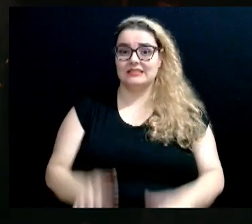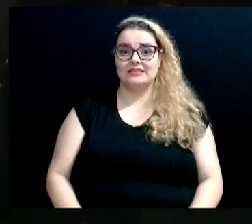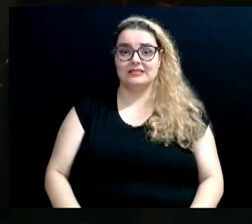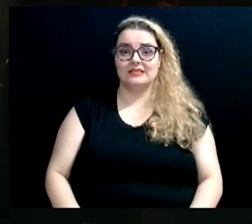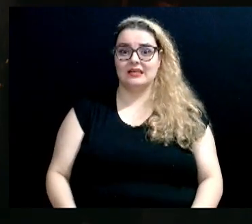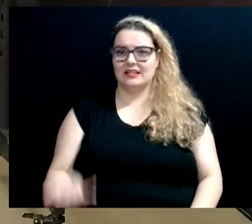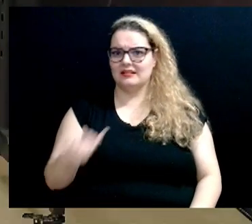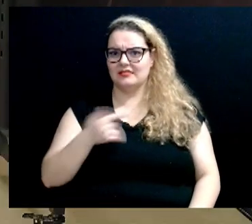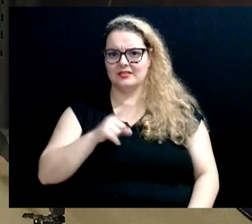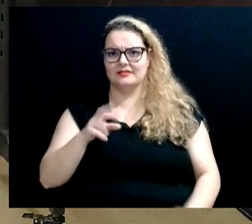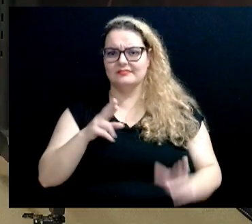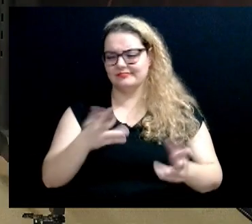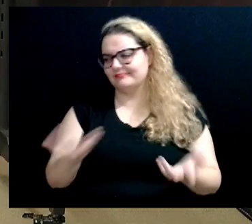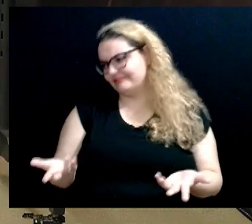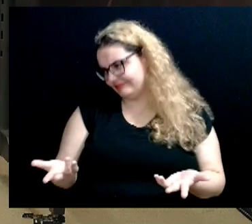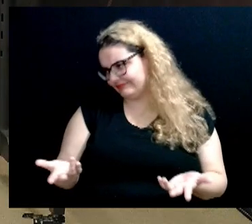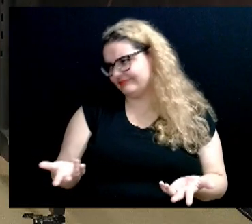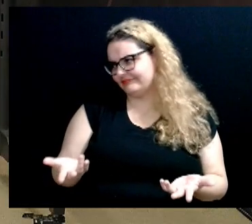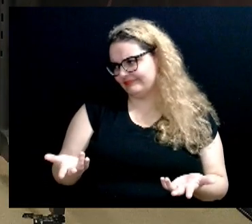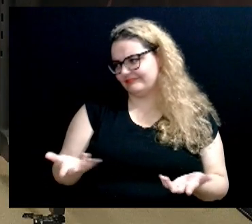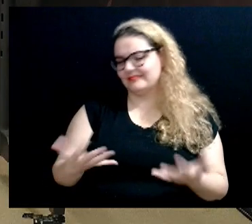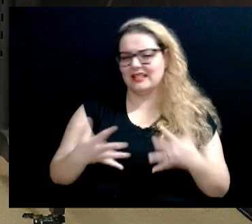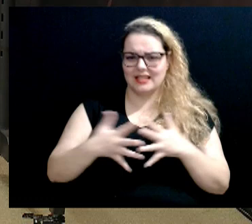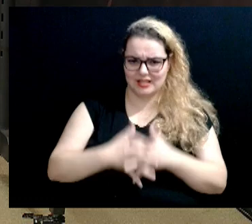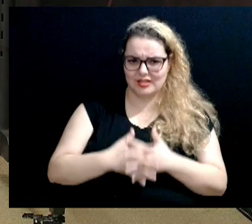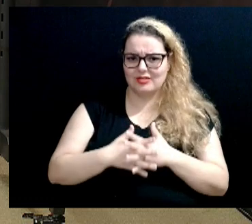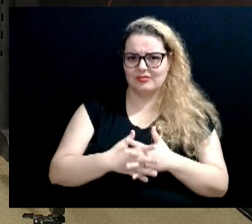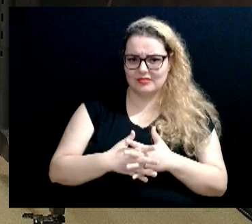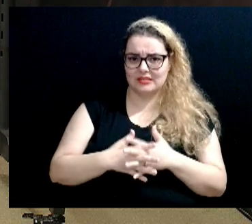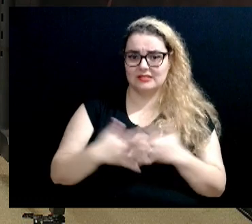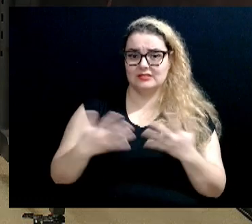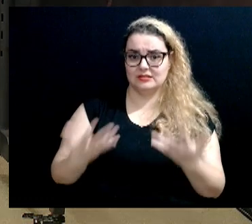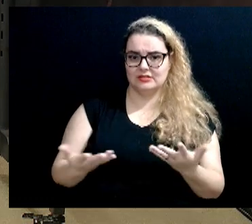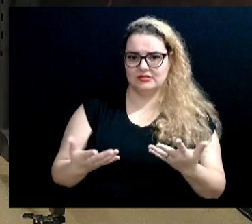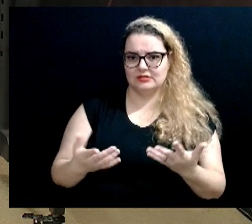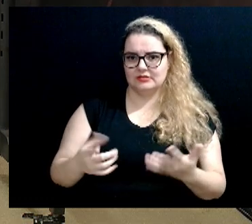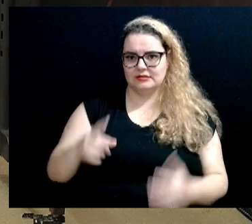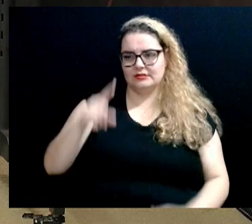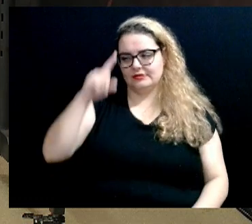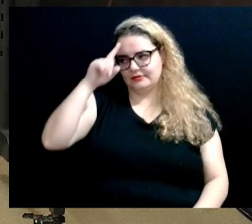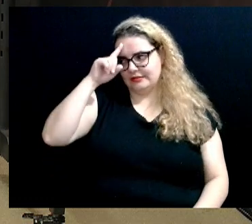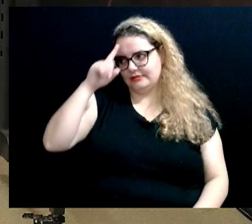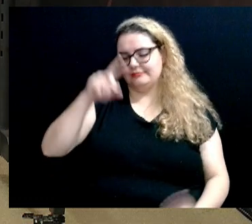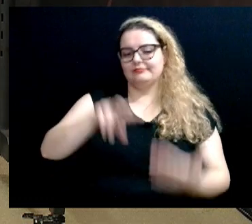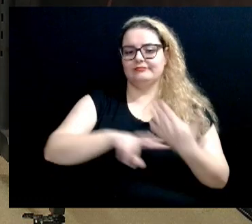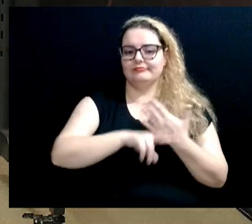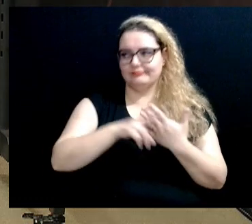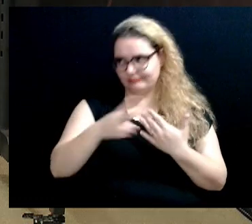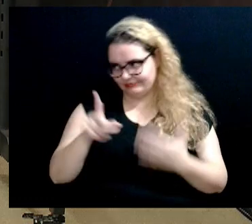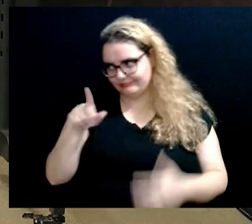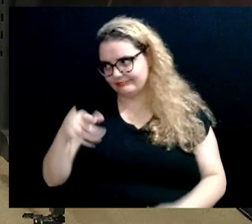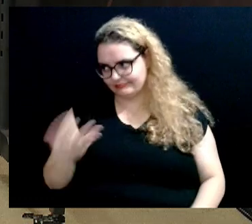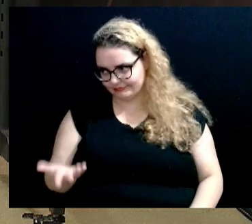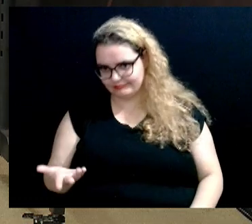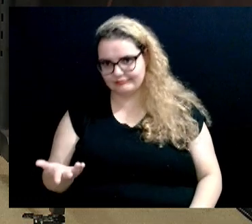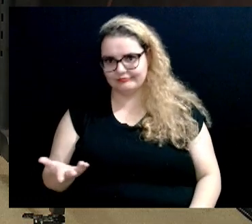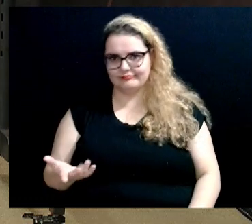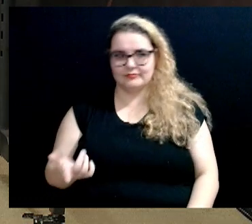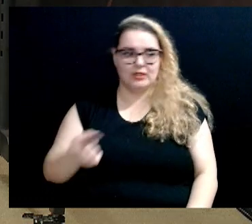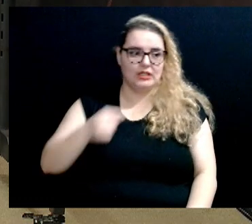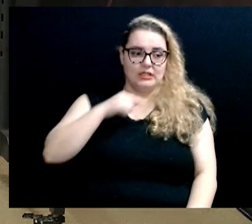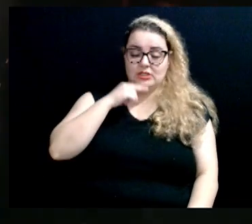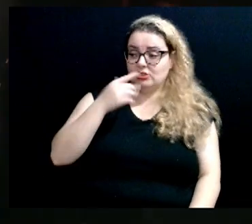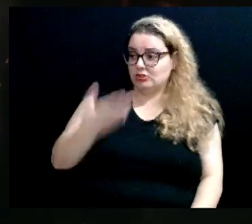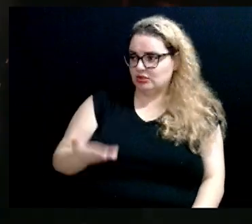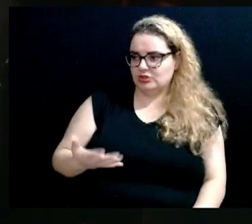acaba meio que ficando confuso, e aí o dia é impactado, né, por essa dúvida, por essa